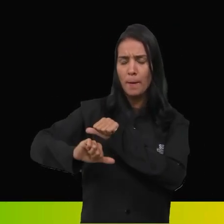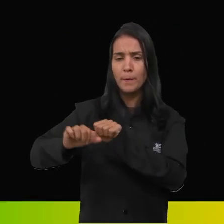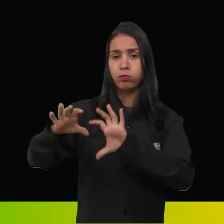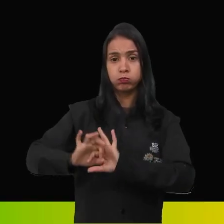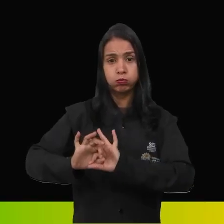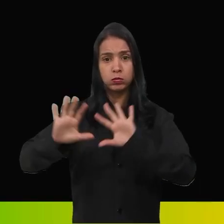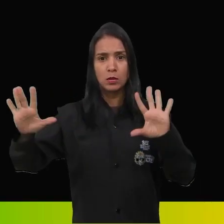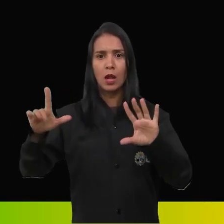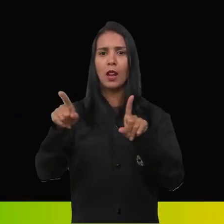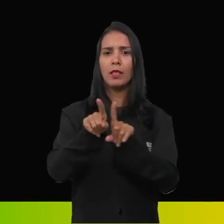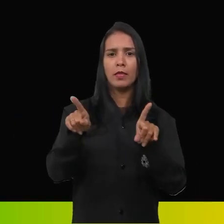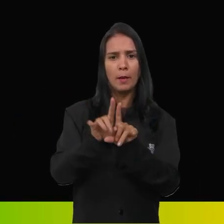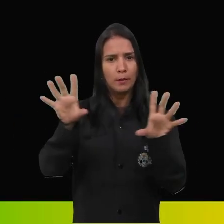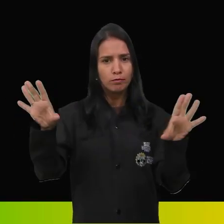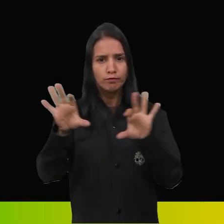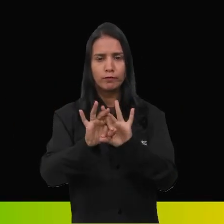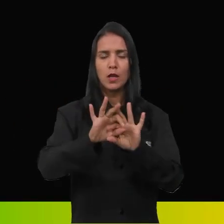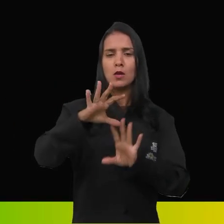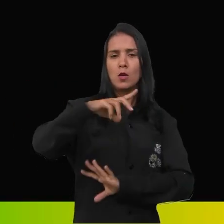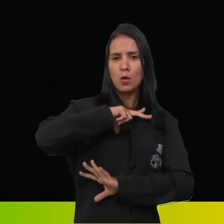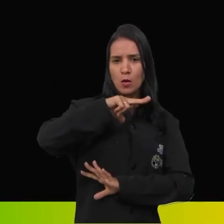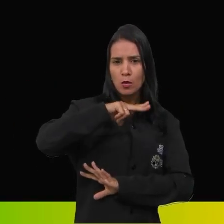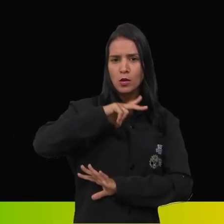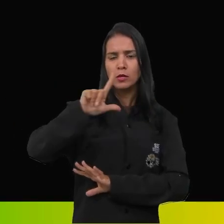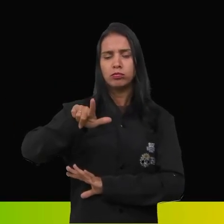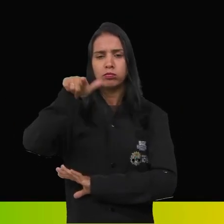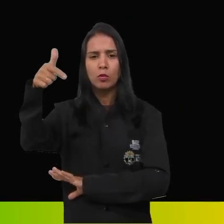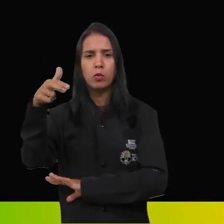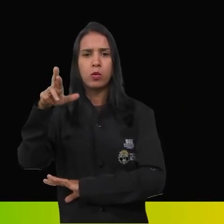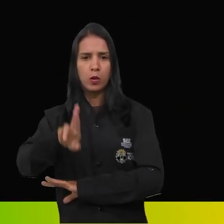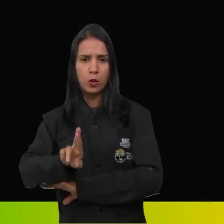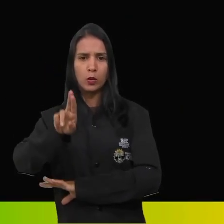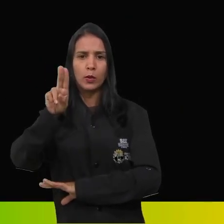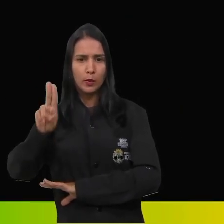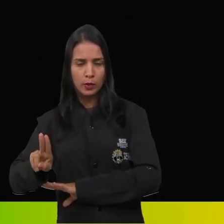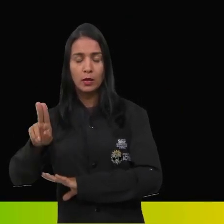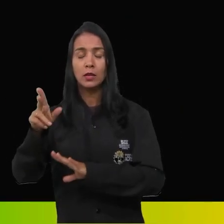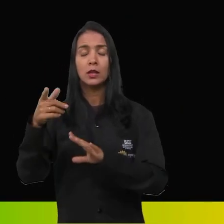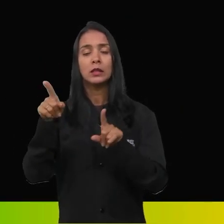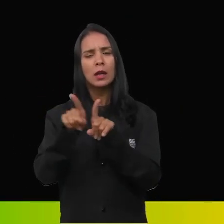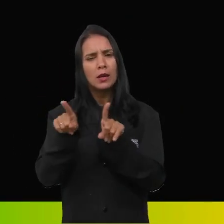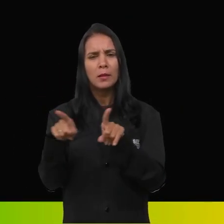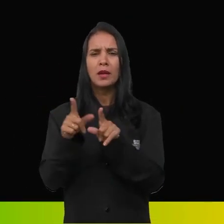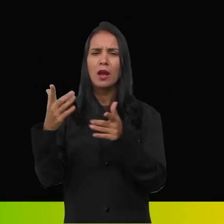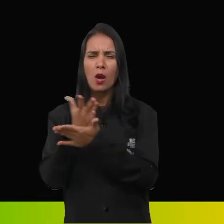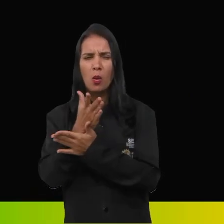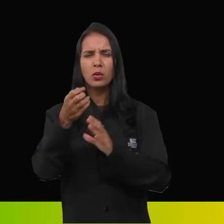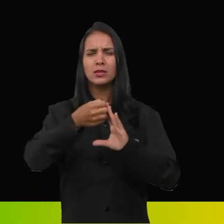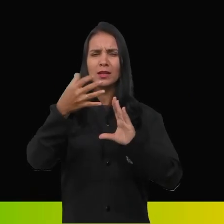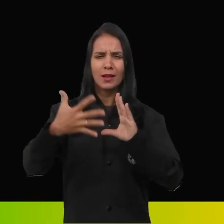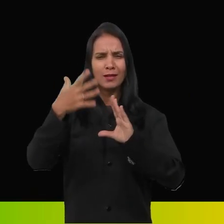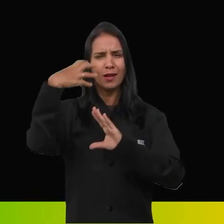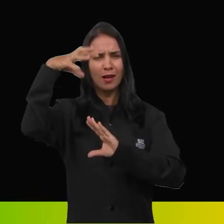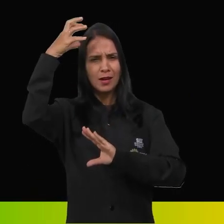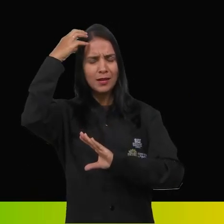com Portugal, circunstâncias então que levaram ela a ser princesa do Brasil. Então tem toda uma narrativa por